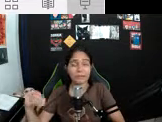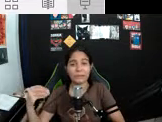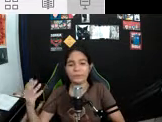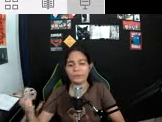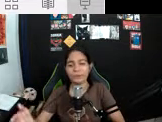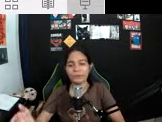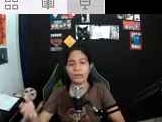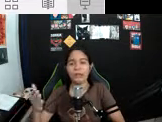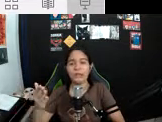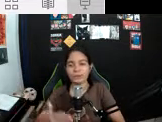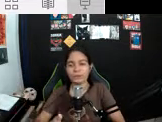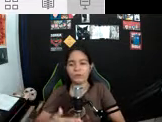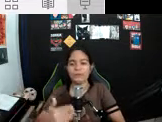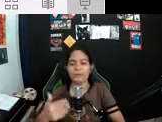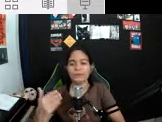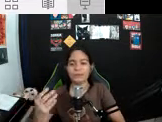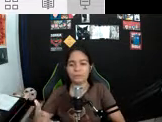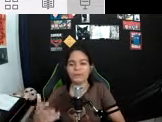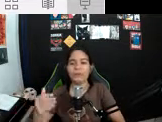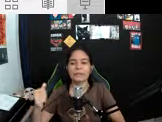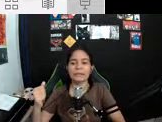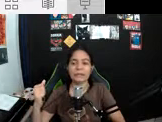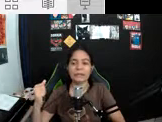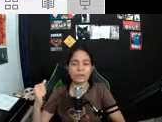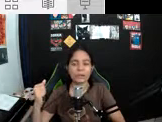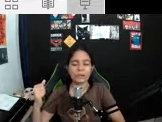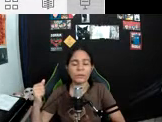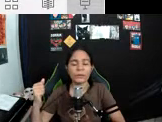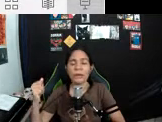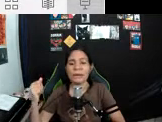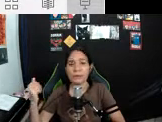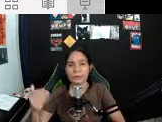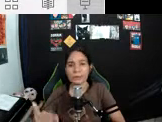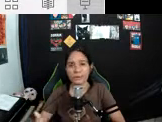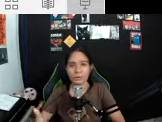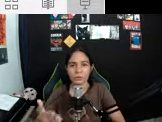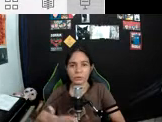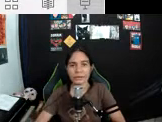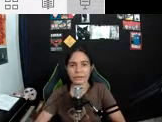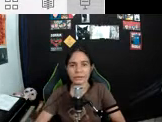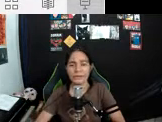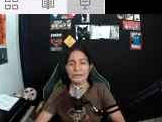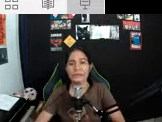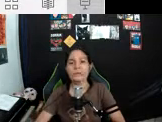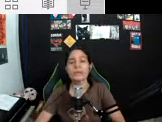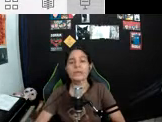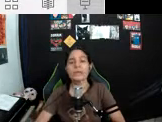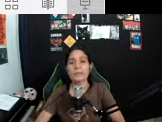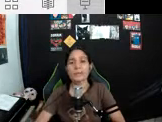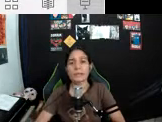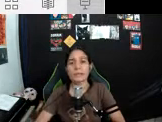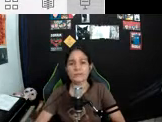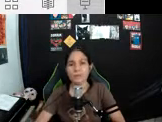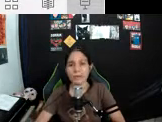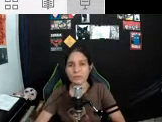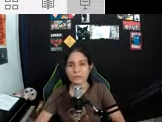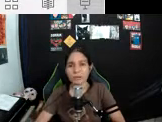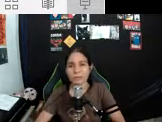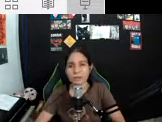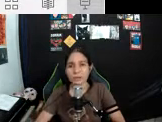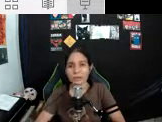poucas semanas daquela menina, né, que foi estuprada, abusada lá pelo tio e engravidou com 10 anos, e